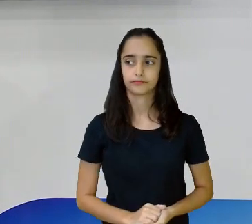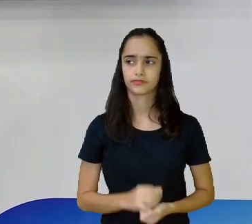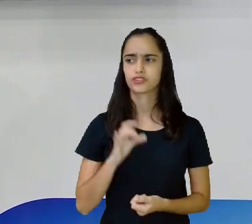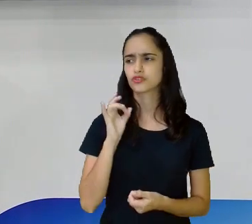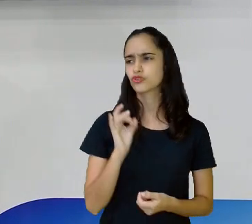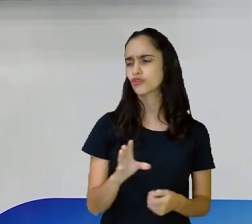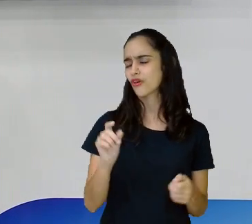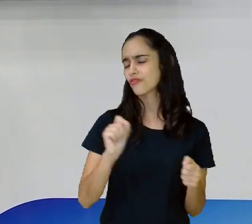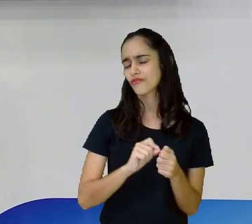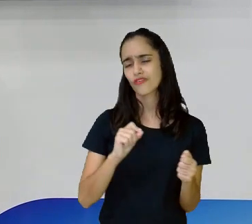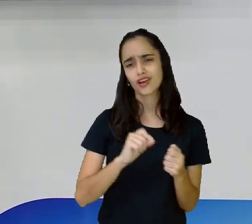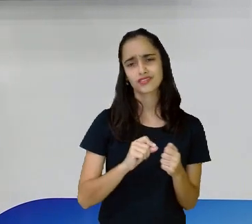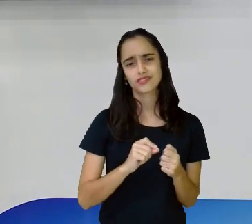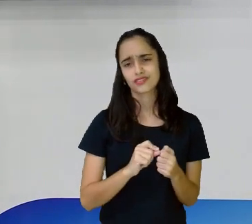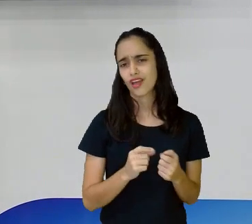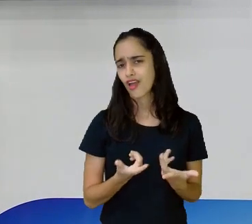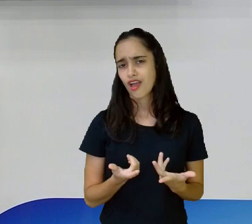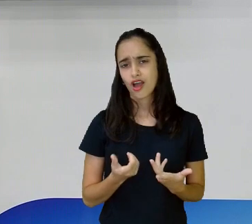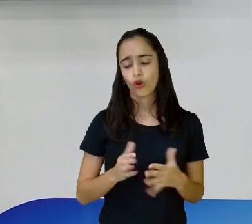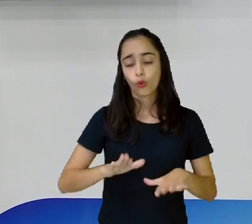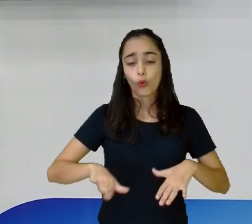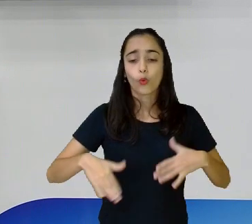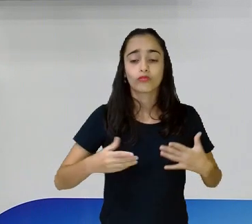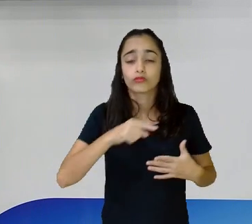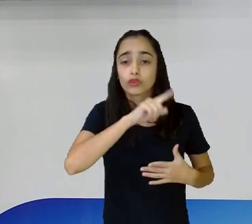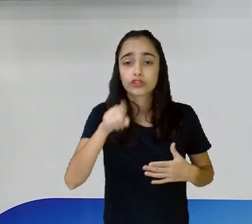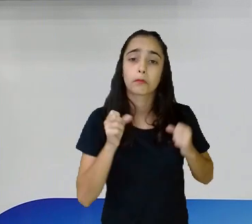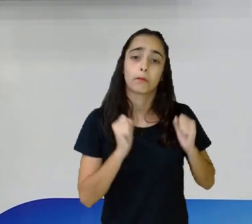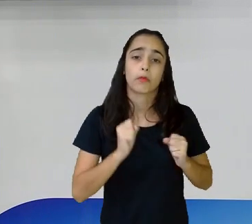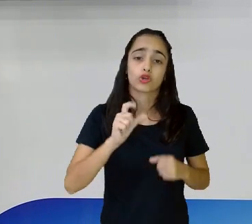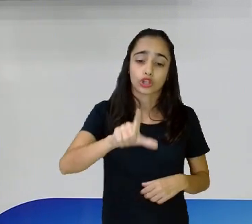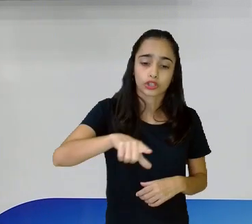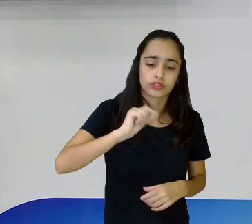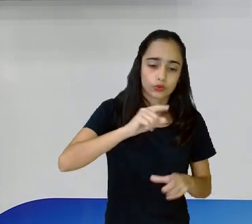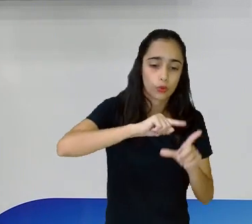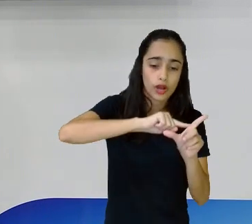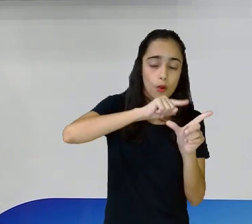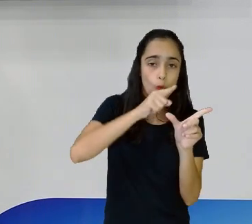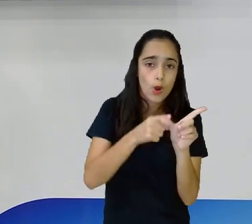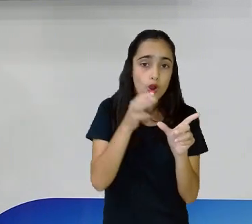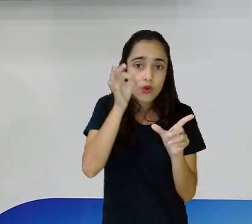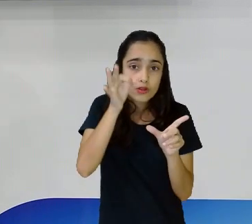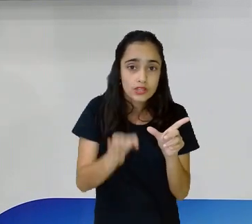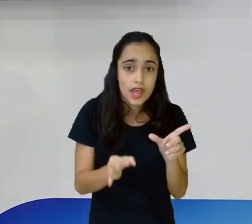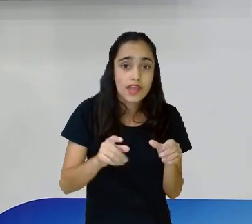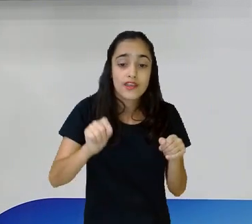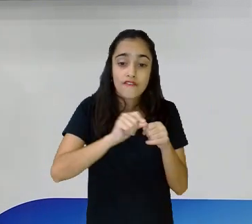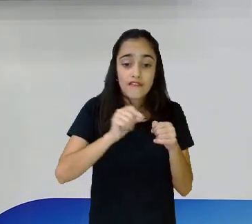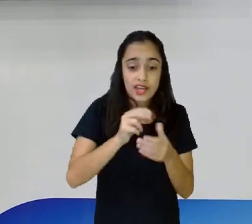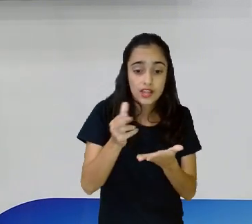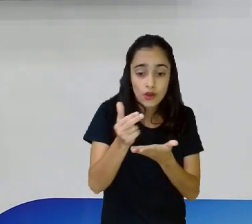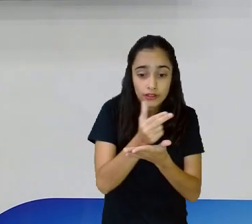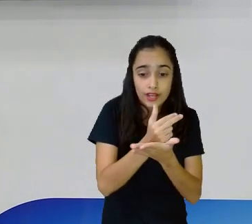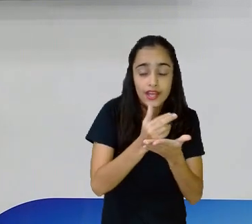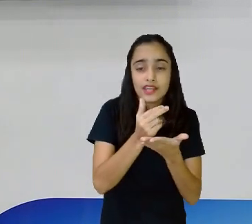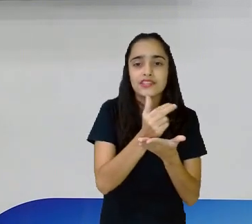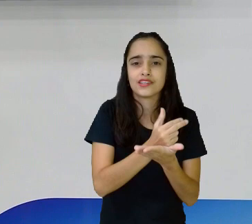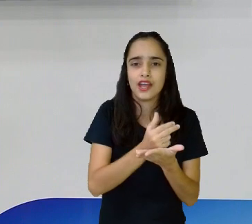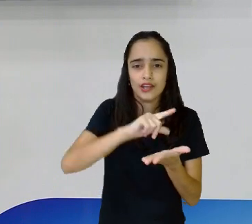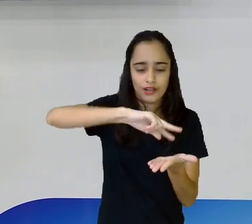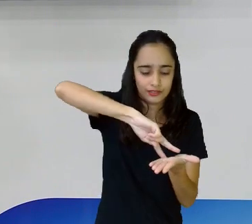ângulos que você quer e depois põe no centro, que é a origem, e faz o desenho com um compasso.